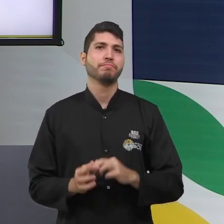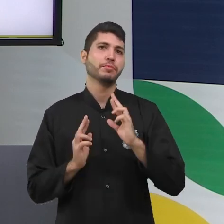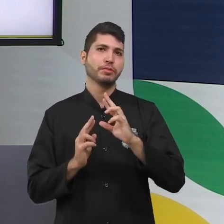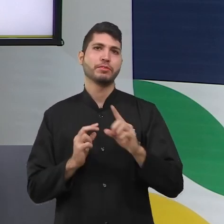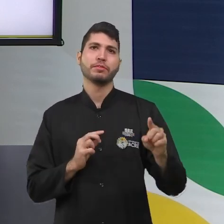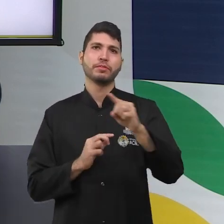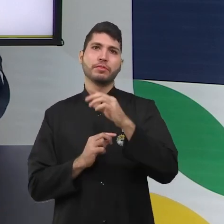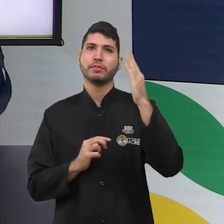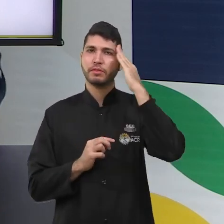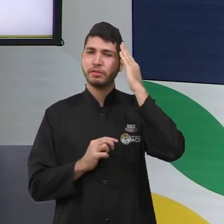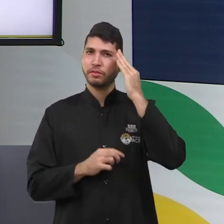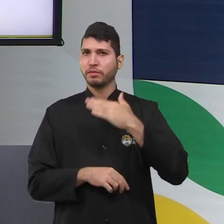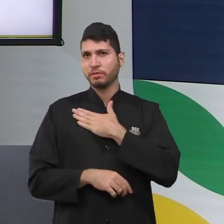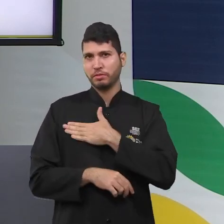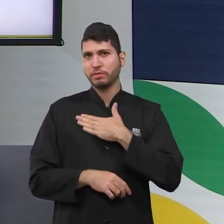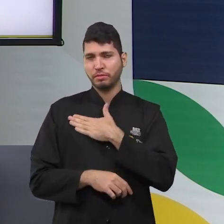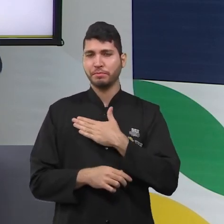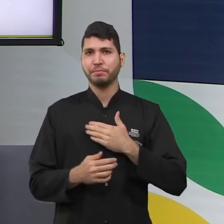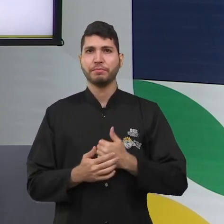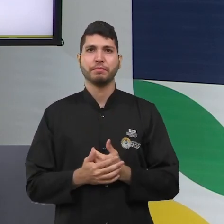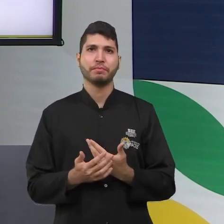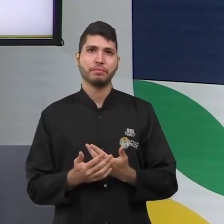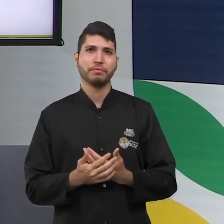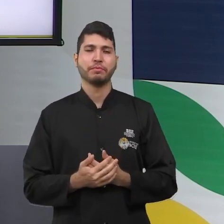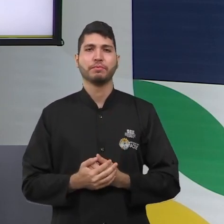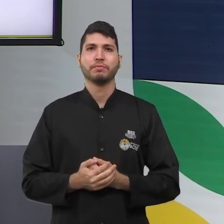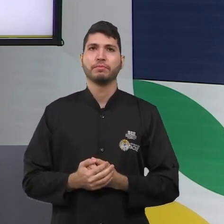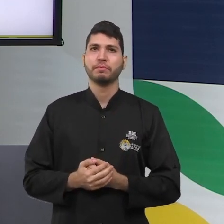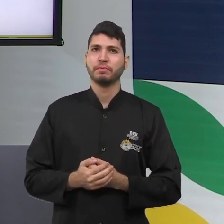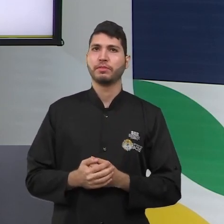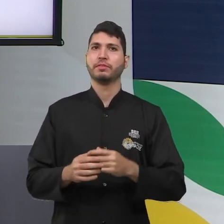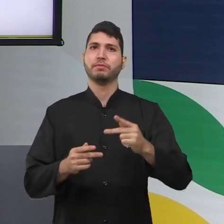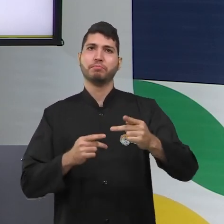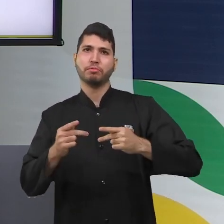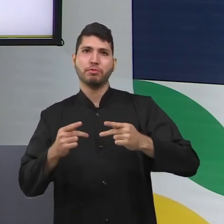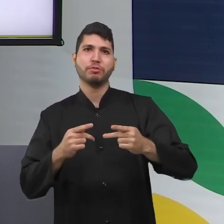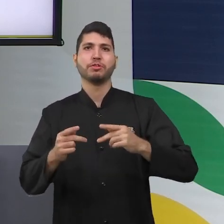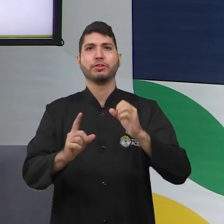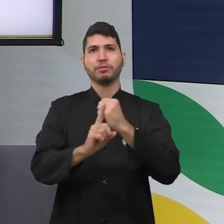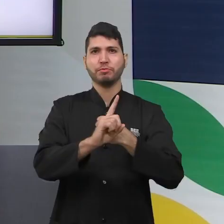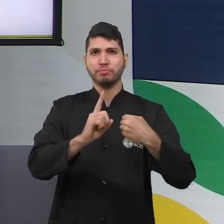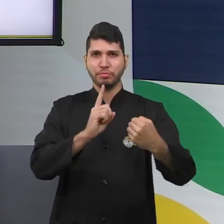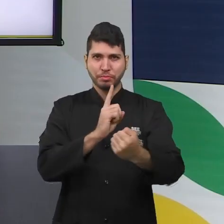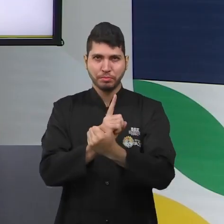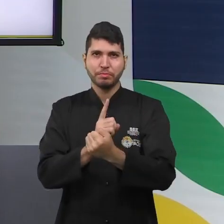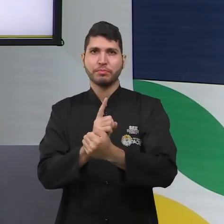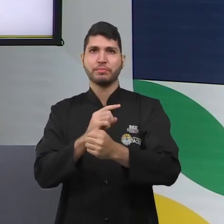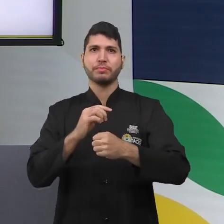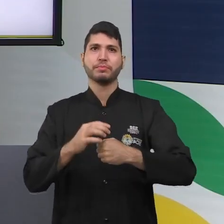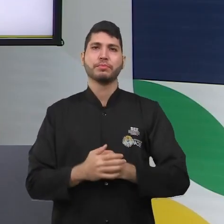tenham entendido e gostado da parte, né, dessa criação do projeto social e que você tenha